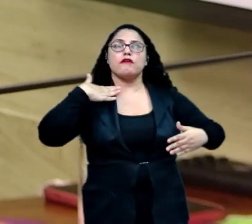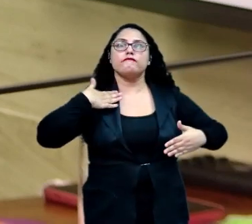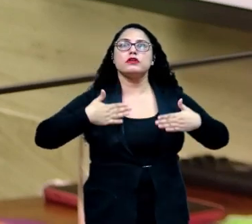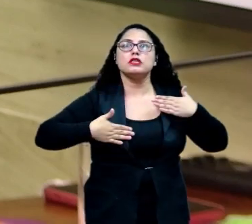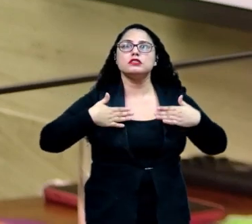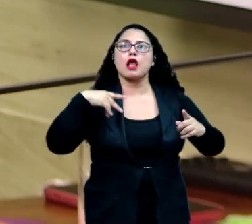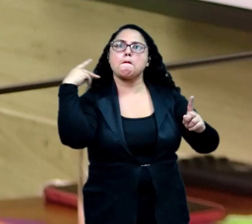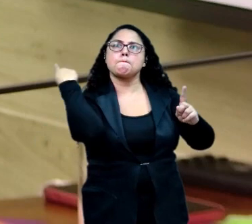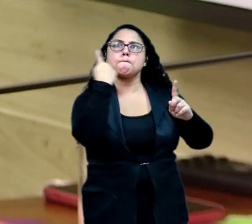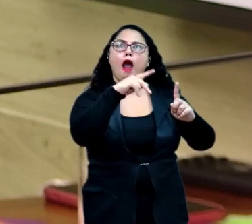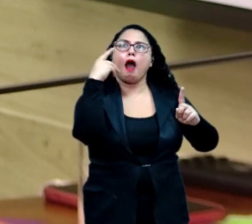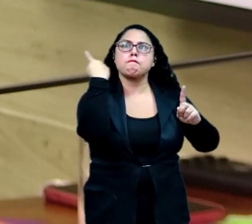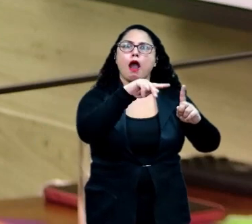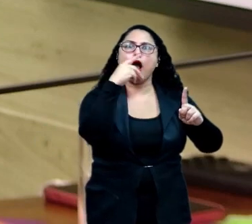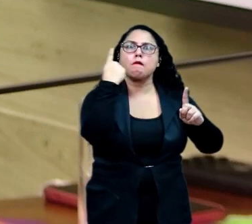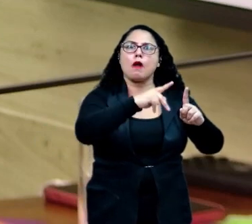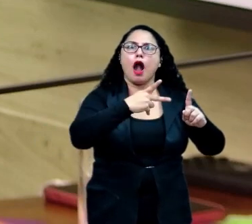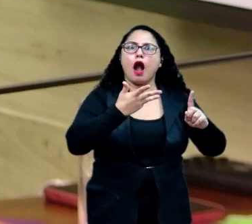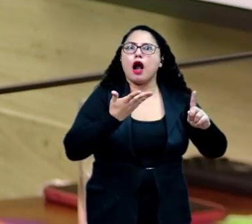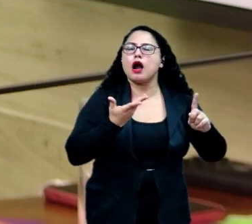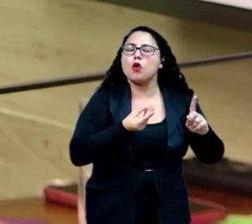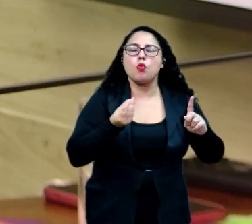física. É,